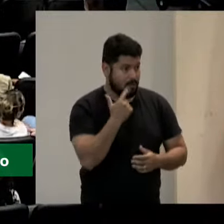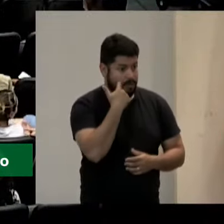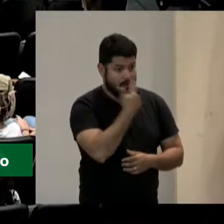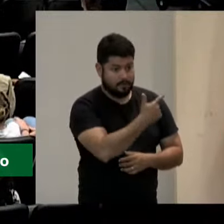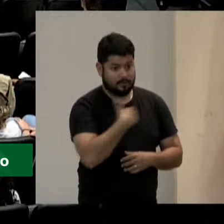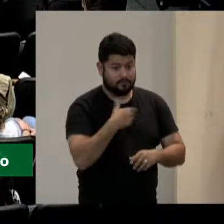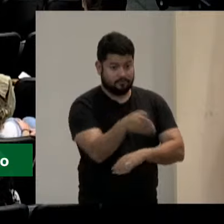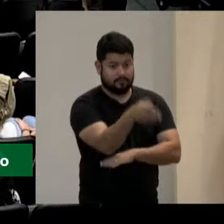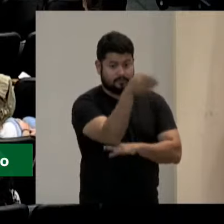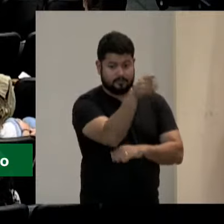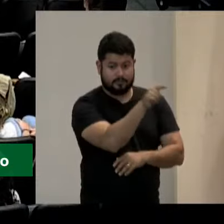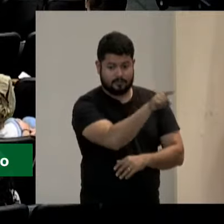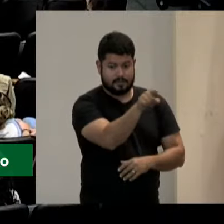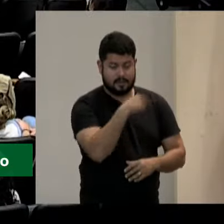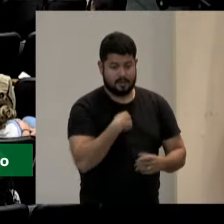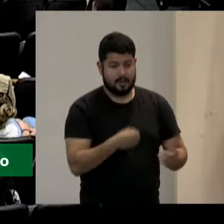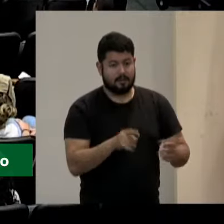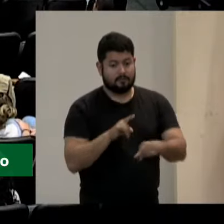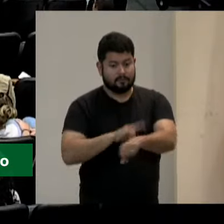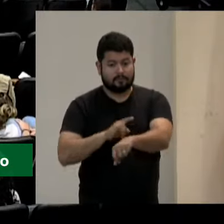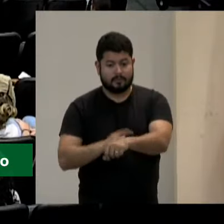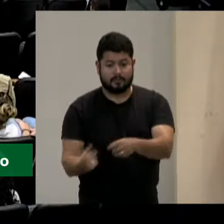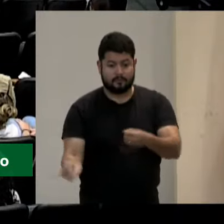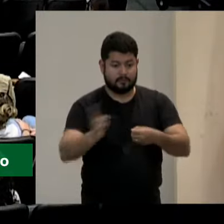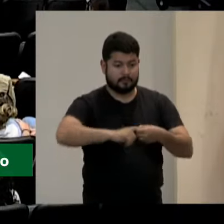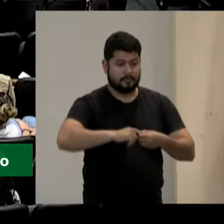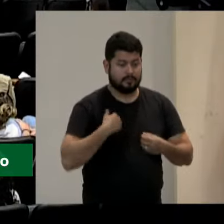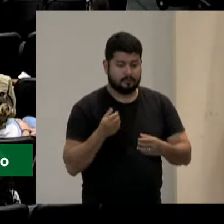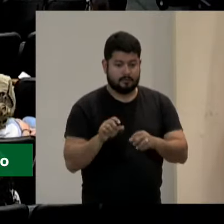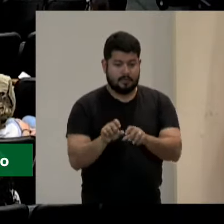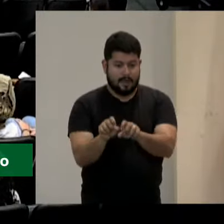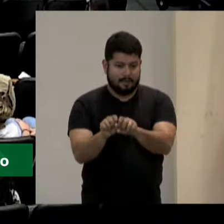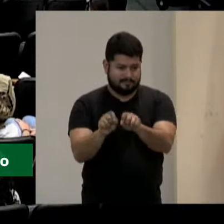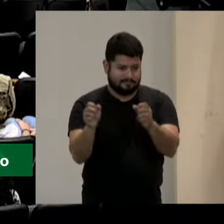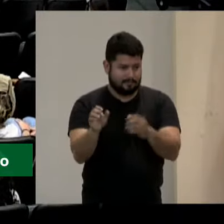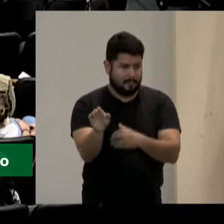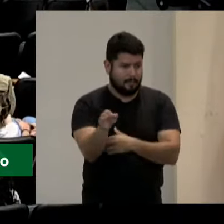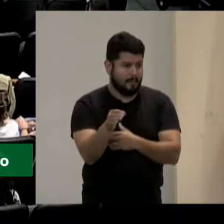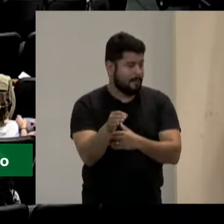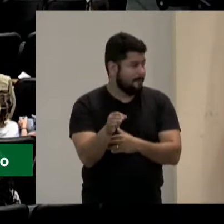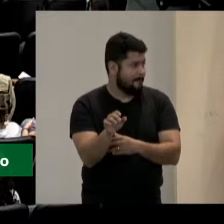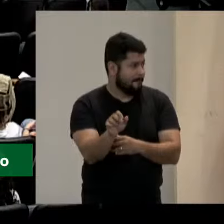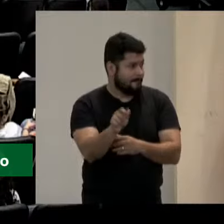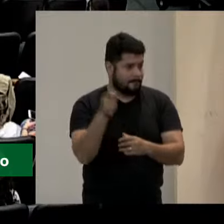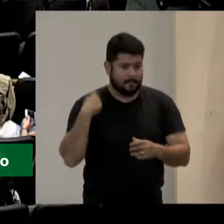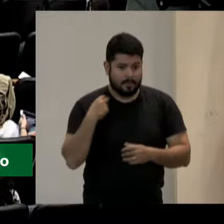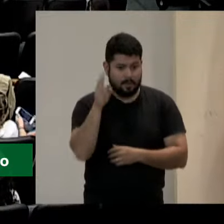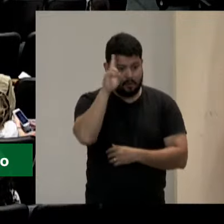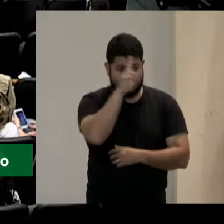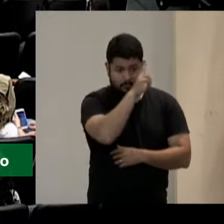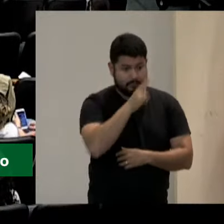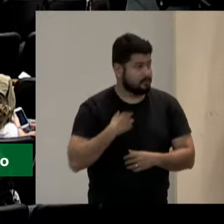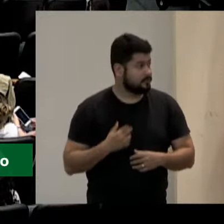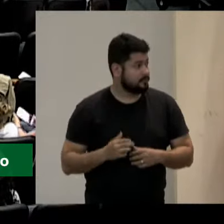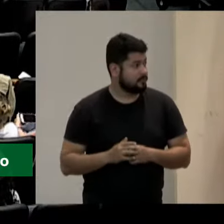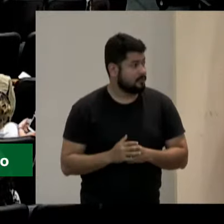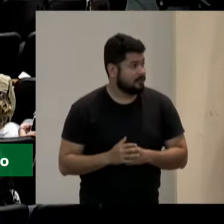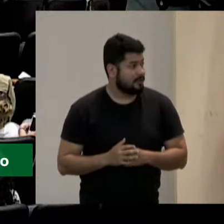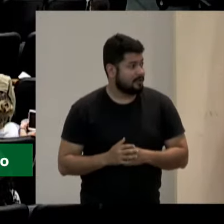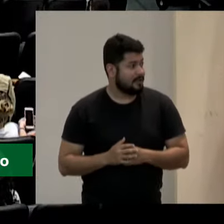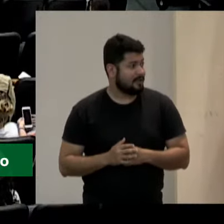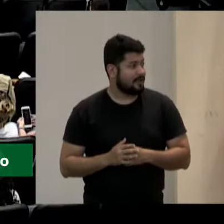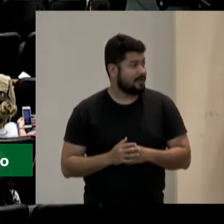para ir ao banheiro e retornar. Quando eu fui abrir a porta do Uber, ele falou assim, eu já ia abrir a